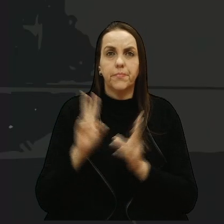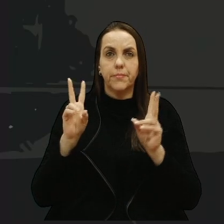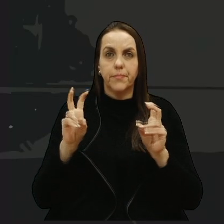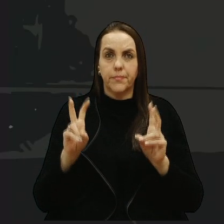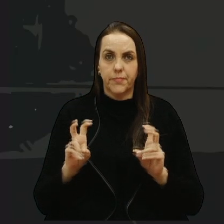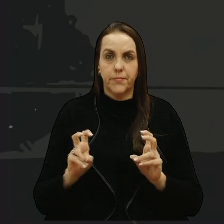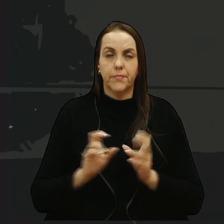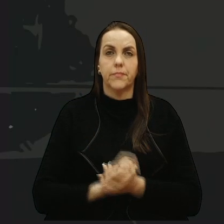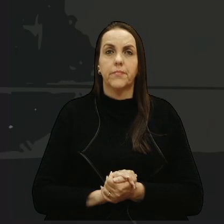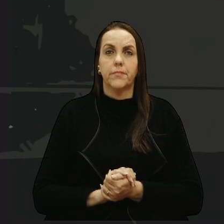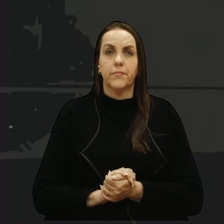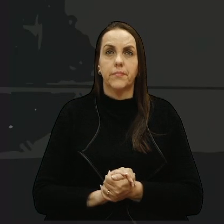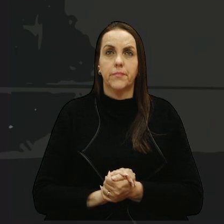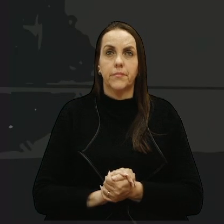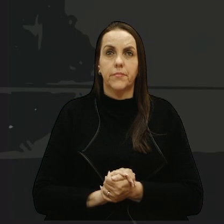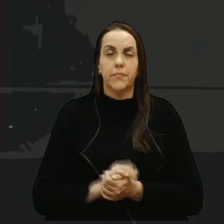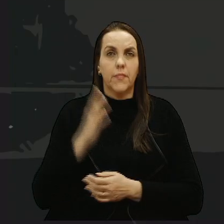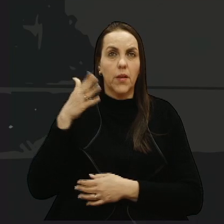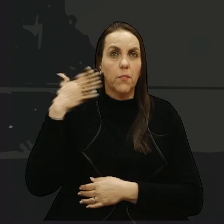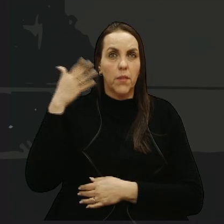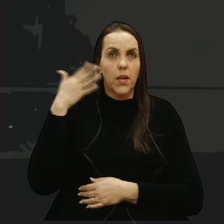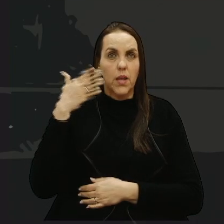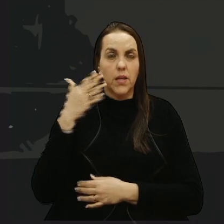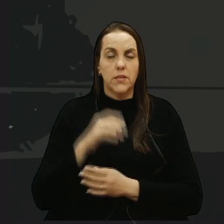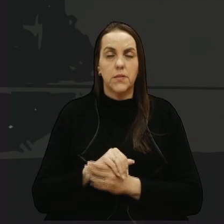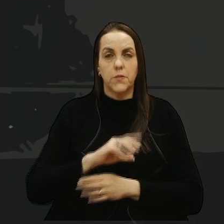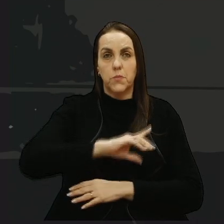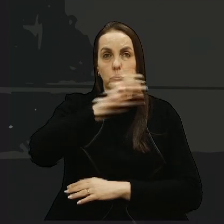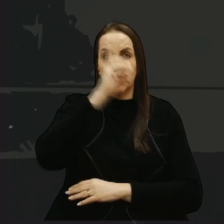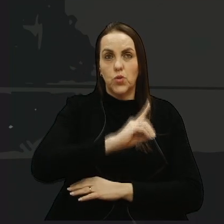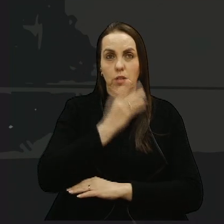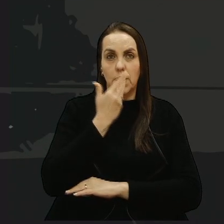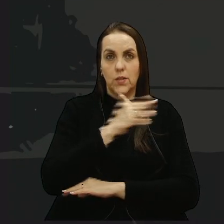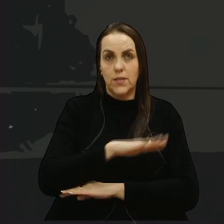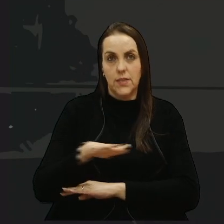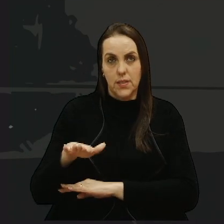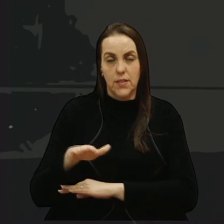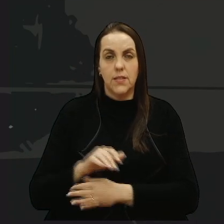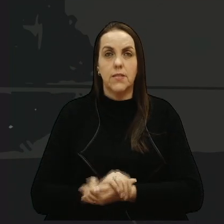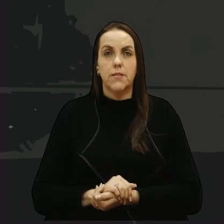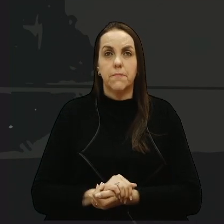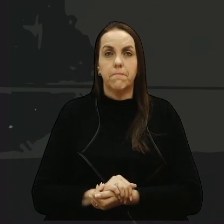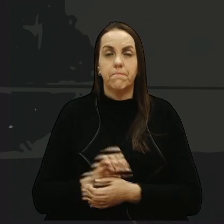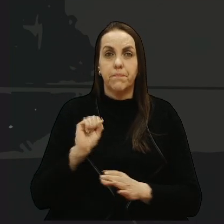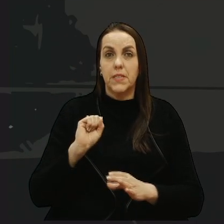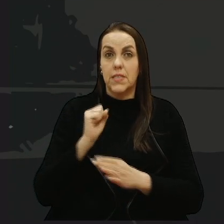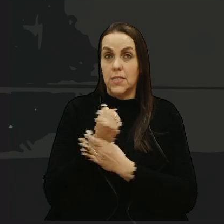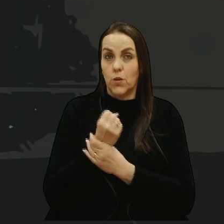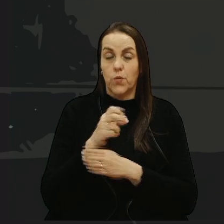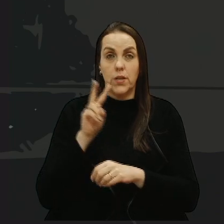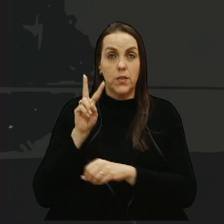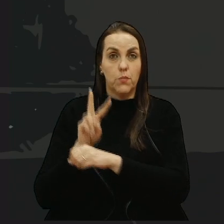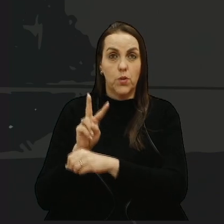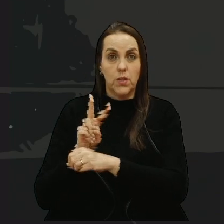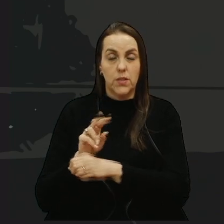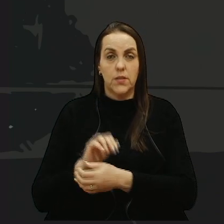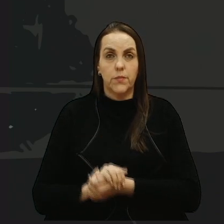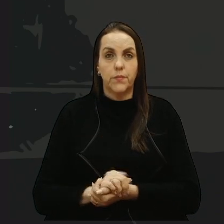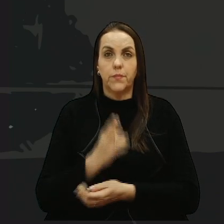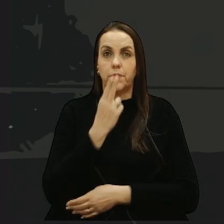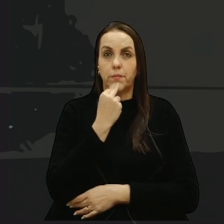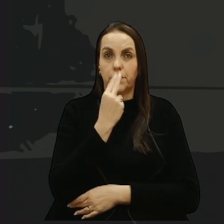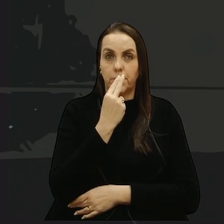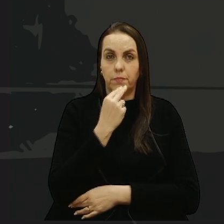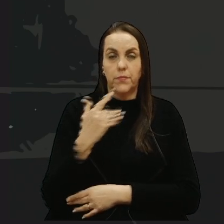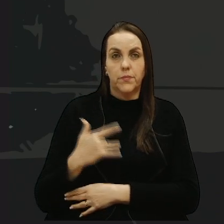temas. Palestras, então, sobre direitos das crianças, segurança e proteção,